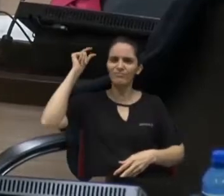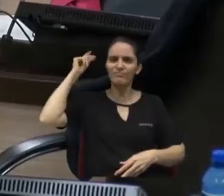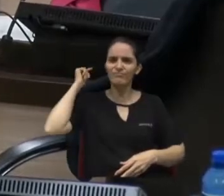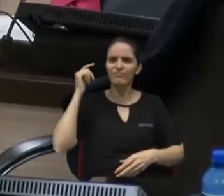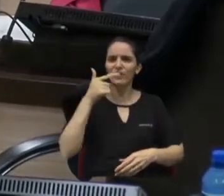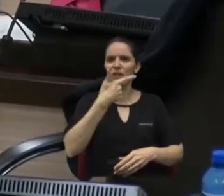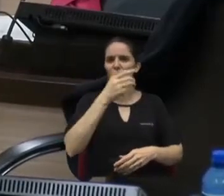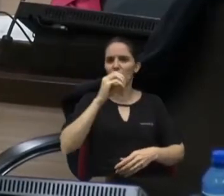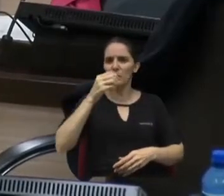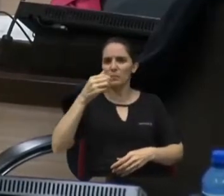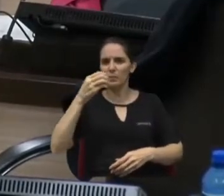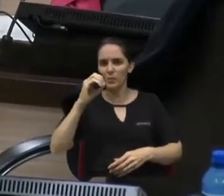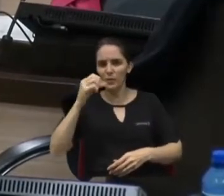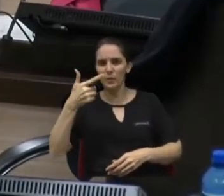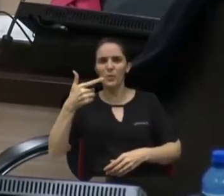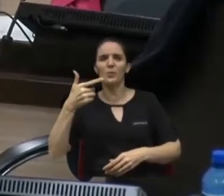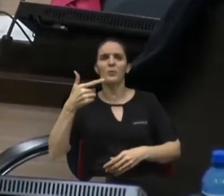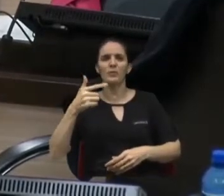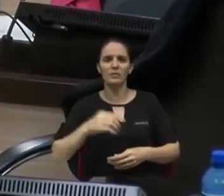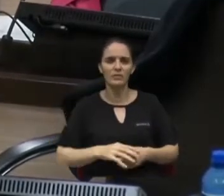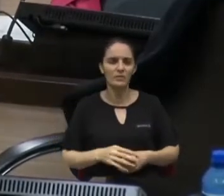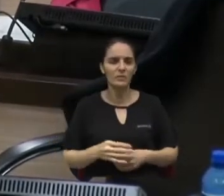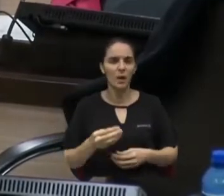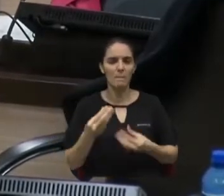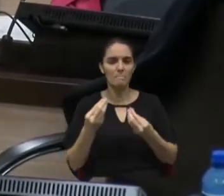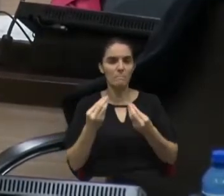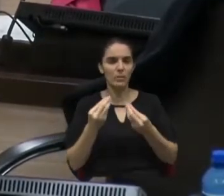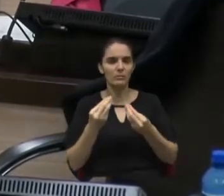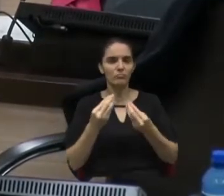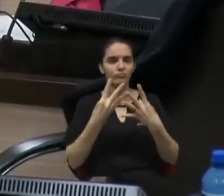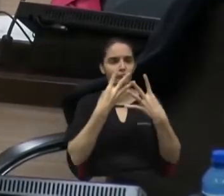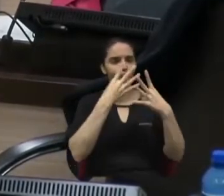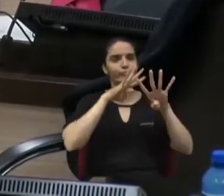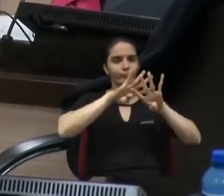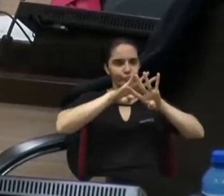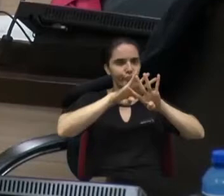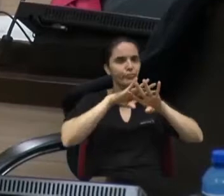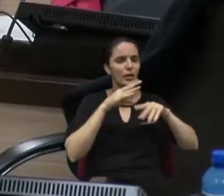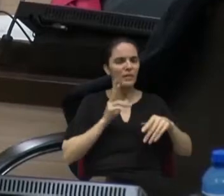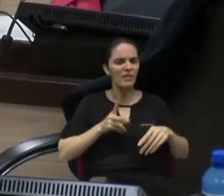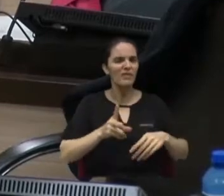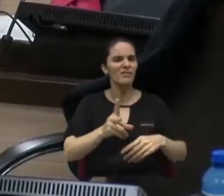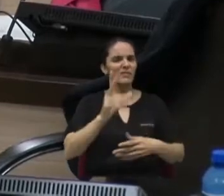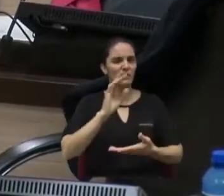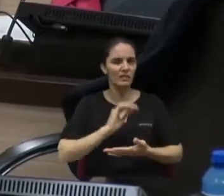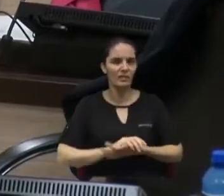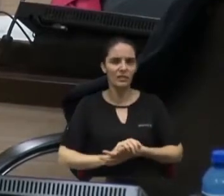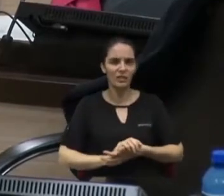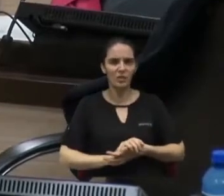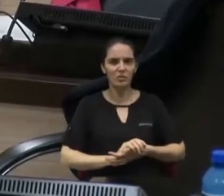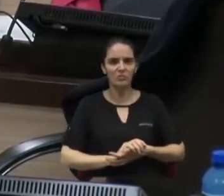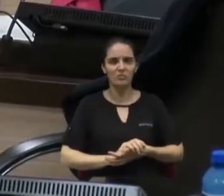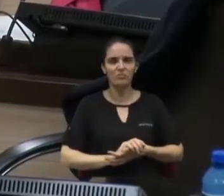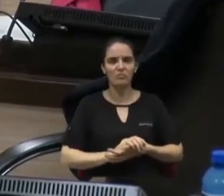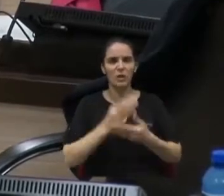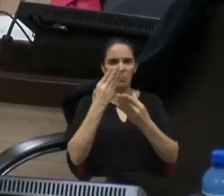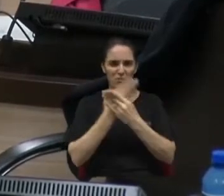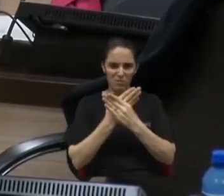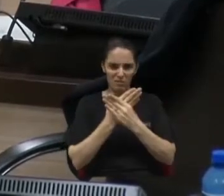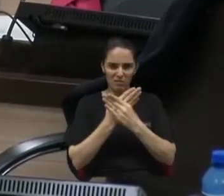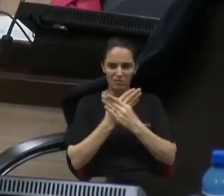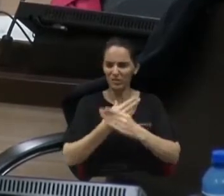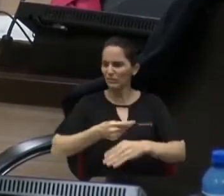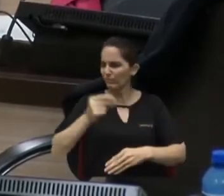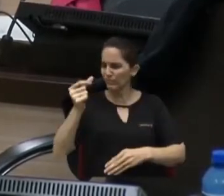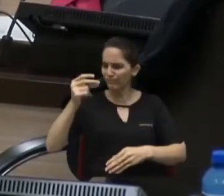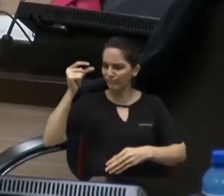2002, ficou mais tempo preso do que solto, já tem uma ficha corrida de mais de 10 páginas de